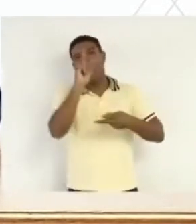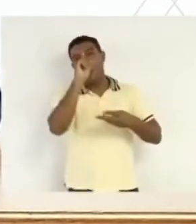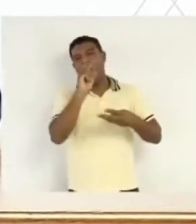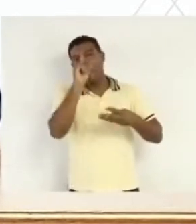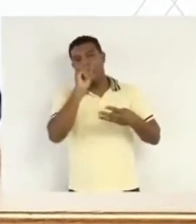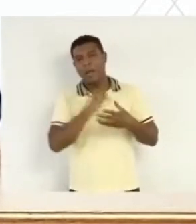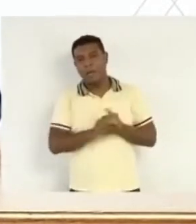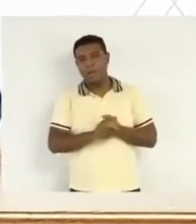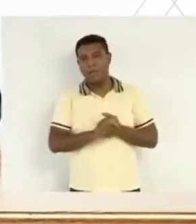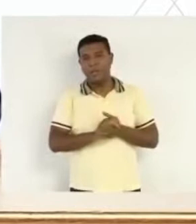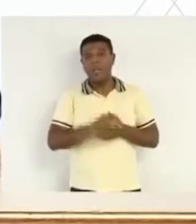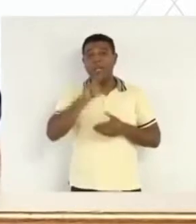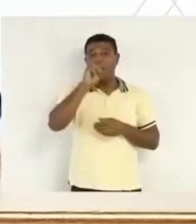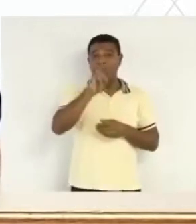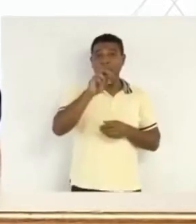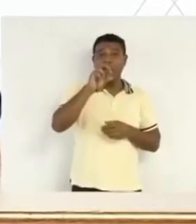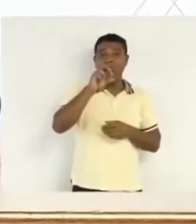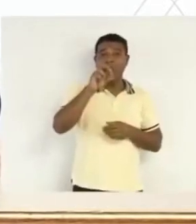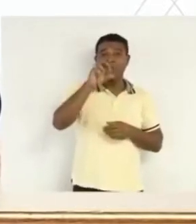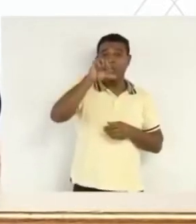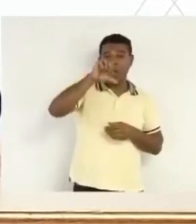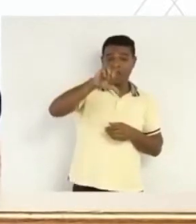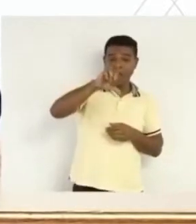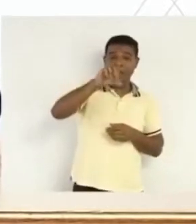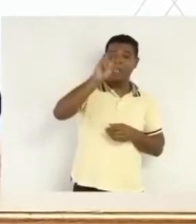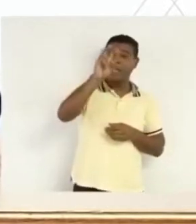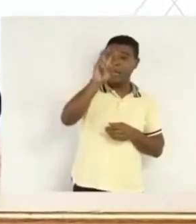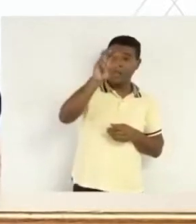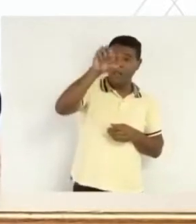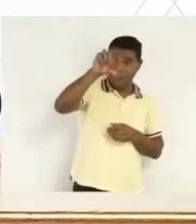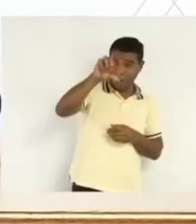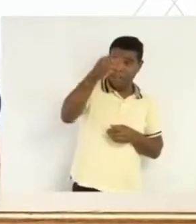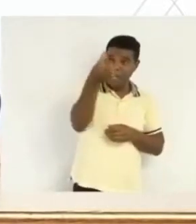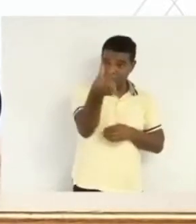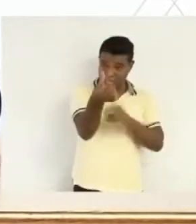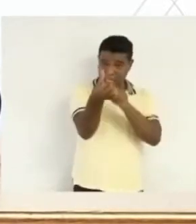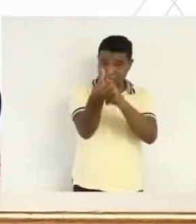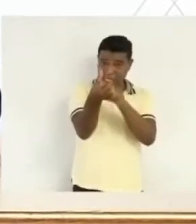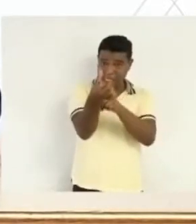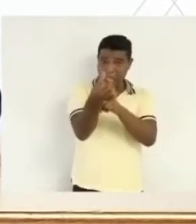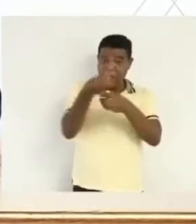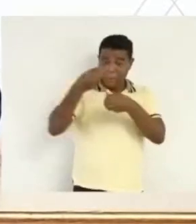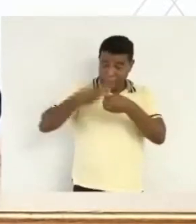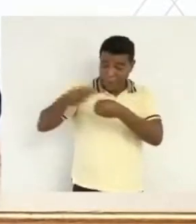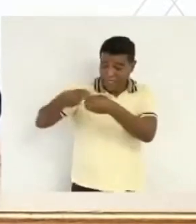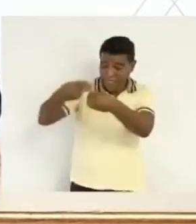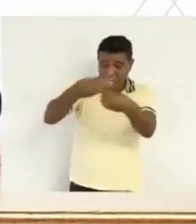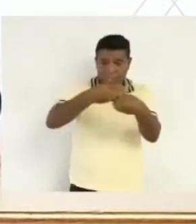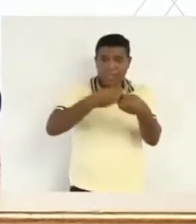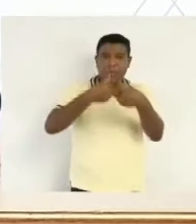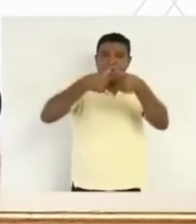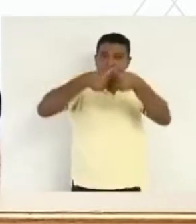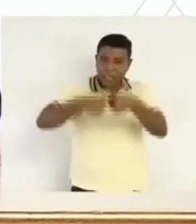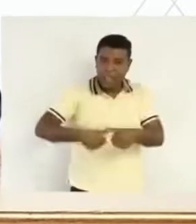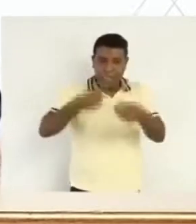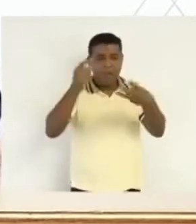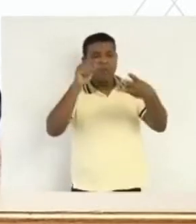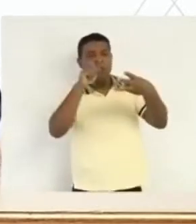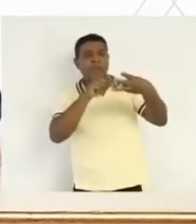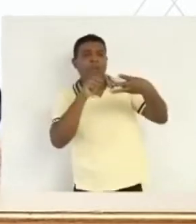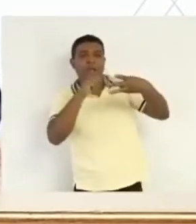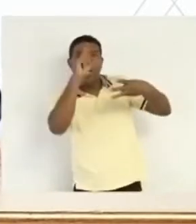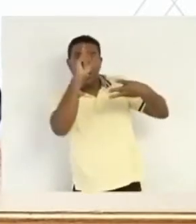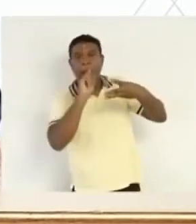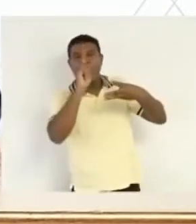municípios estão na onda amarela 596 municípios desde que aderimos ao menos conscientes